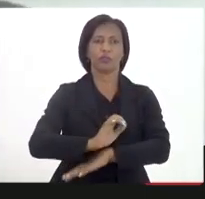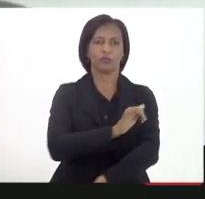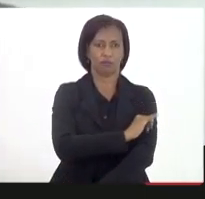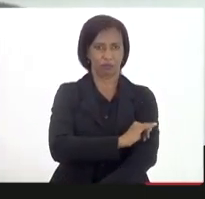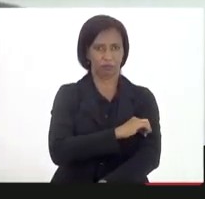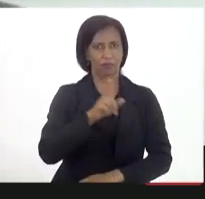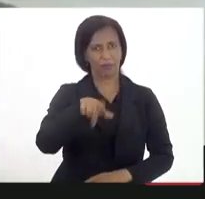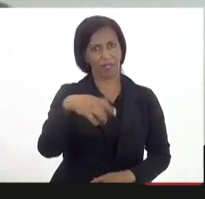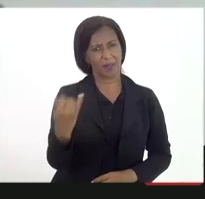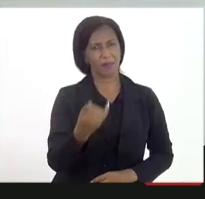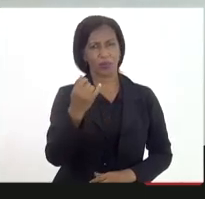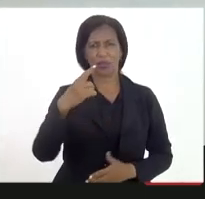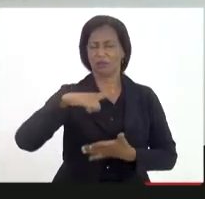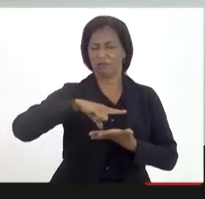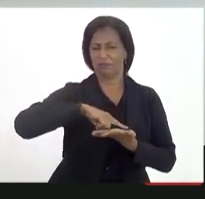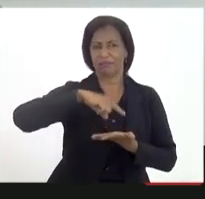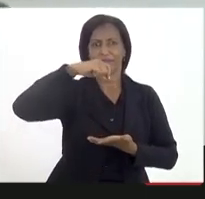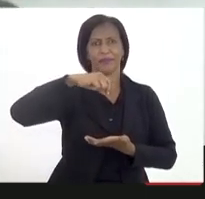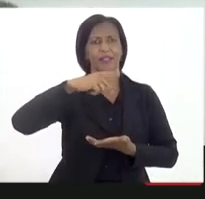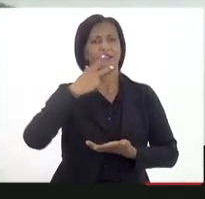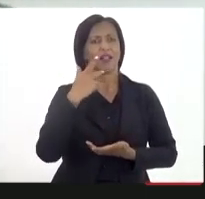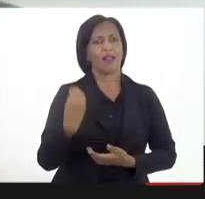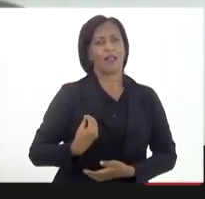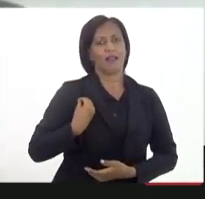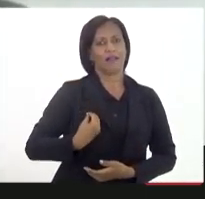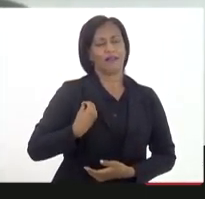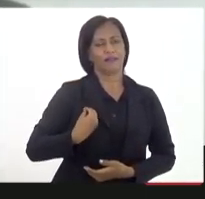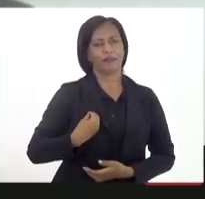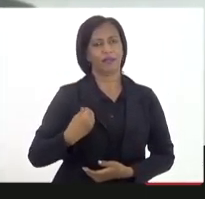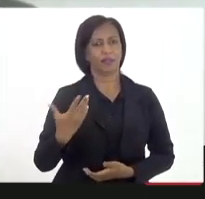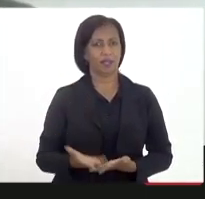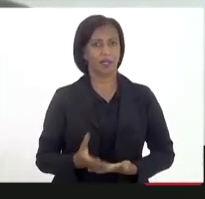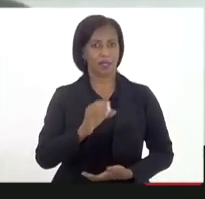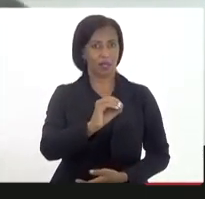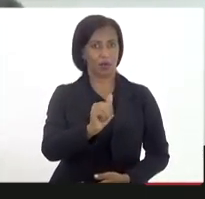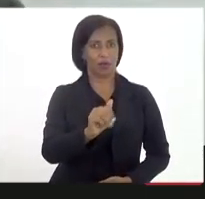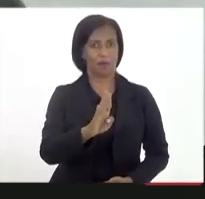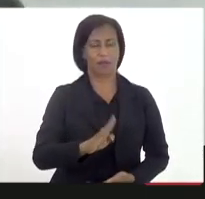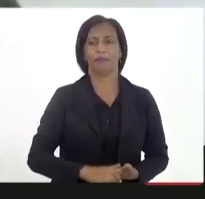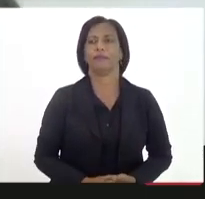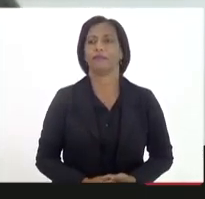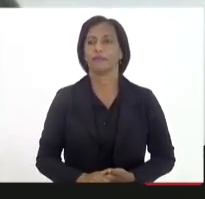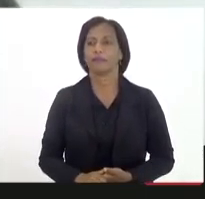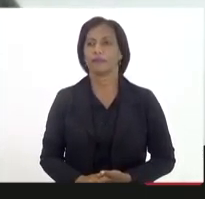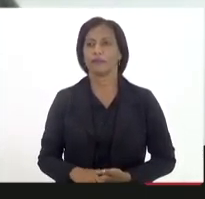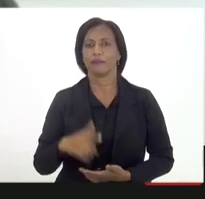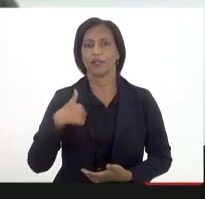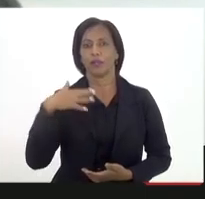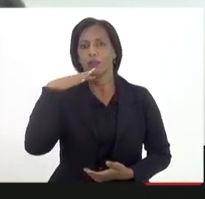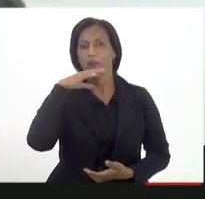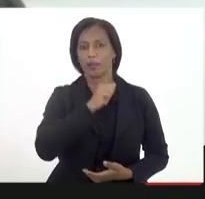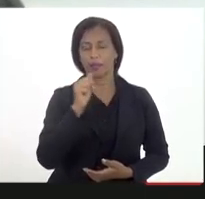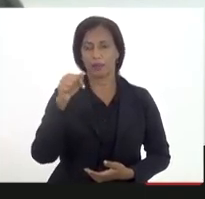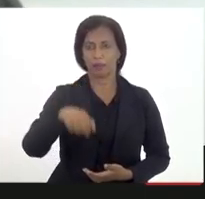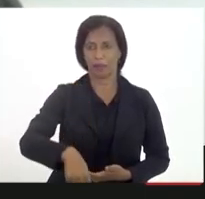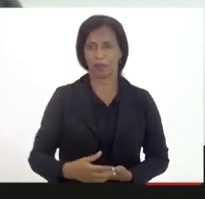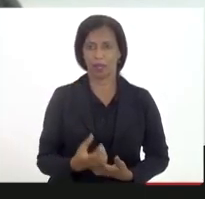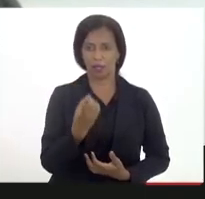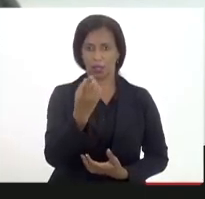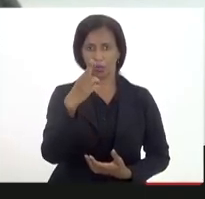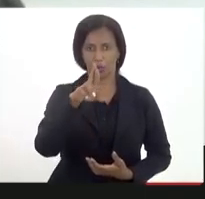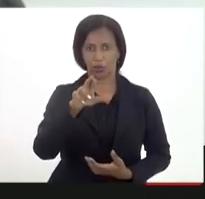é importante sempre destacar fundamental presença da OAB pelo que eu percebo aqui a